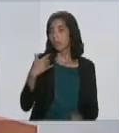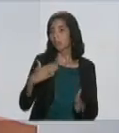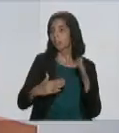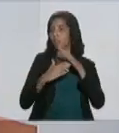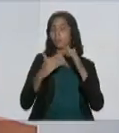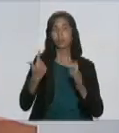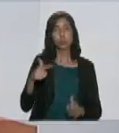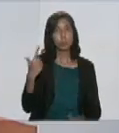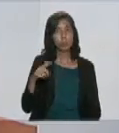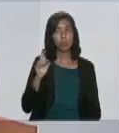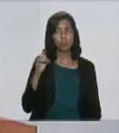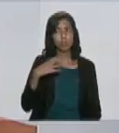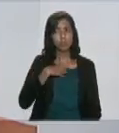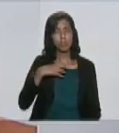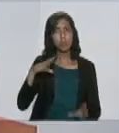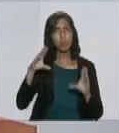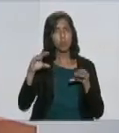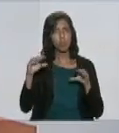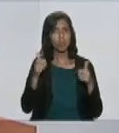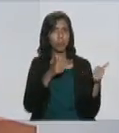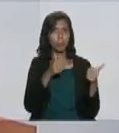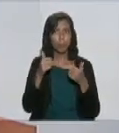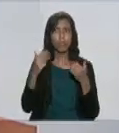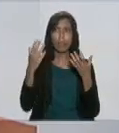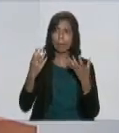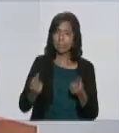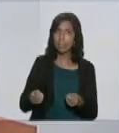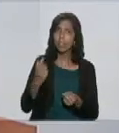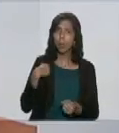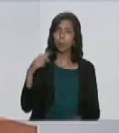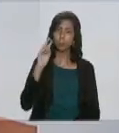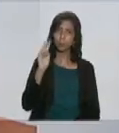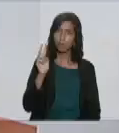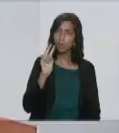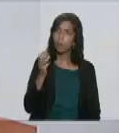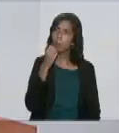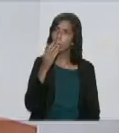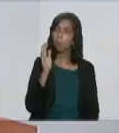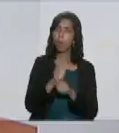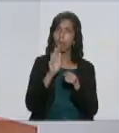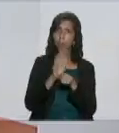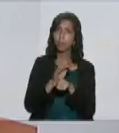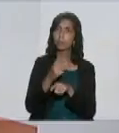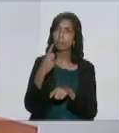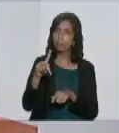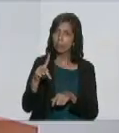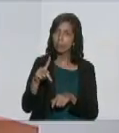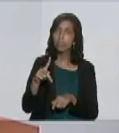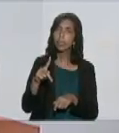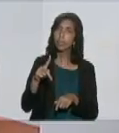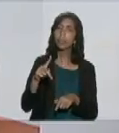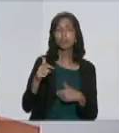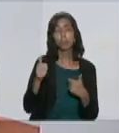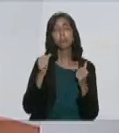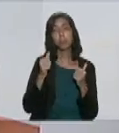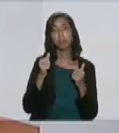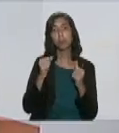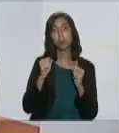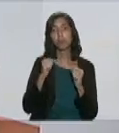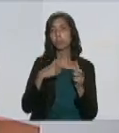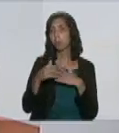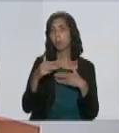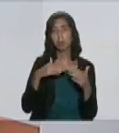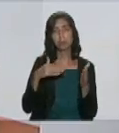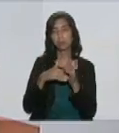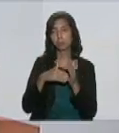idade. Enquanto for confortável e a criança aceitar bem e você observar que os benefícios daquele tratamento, você pode